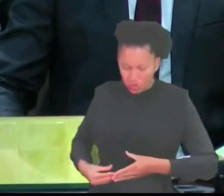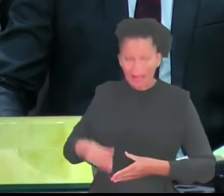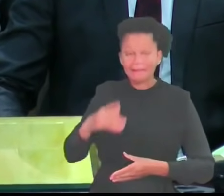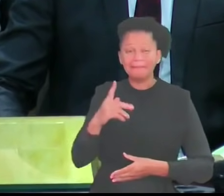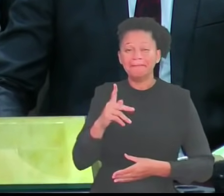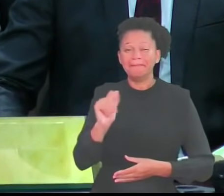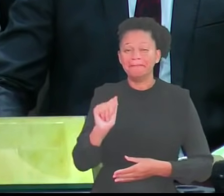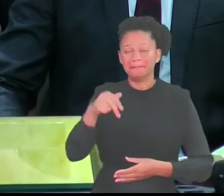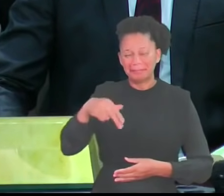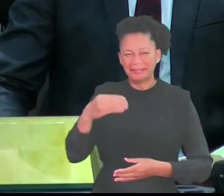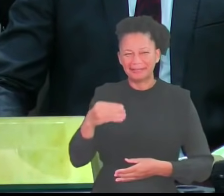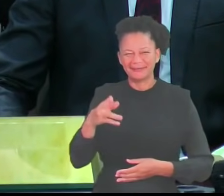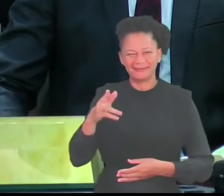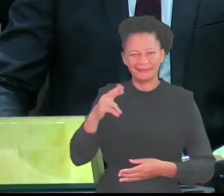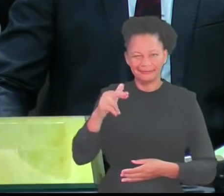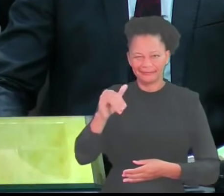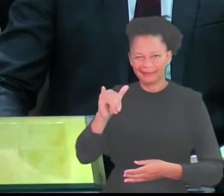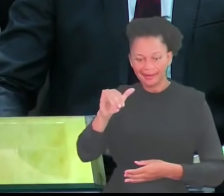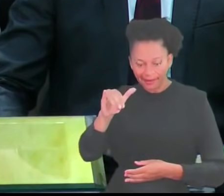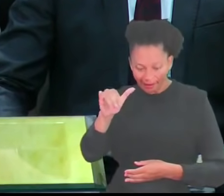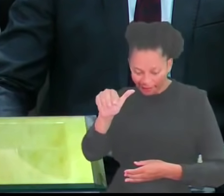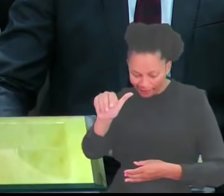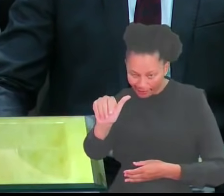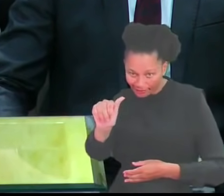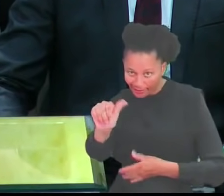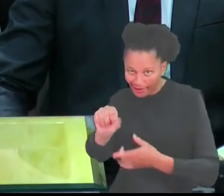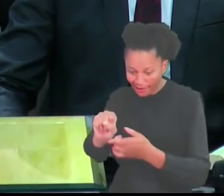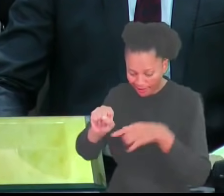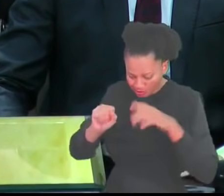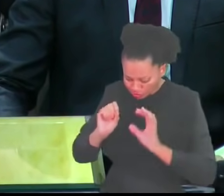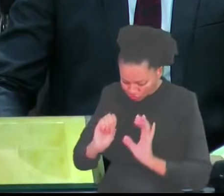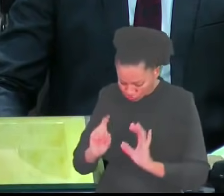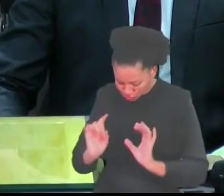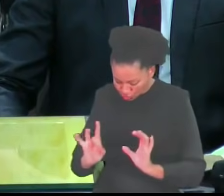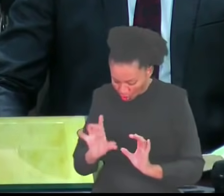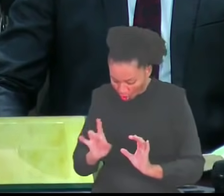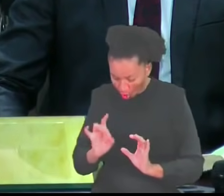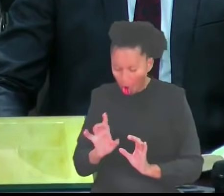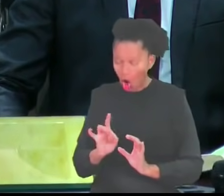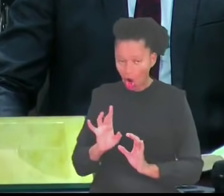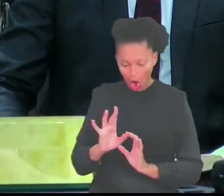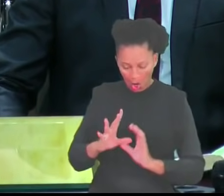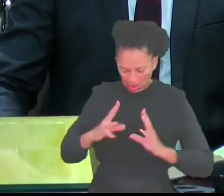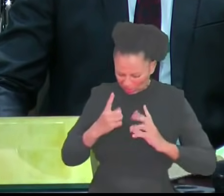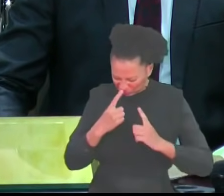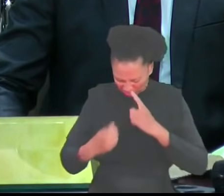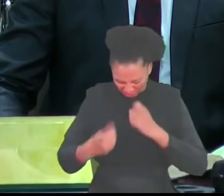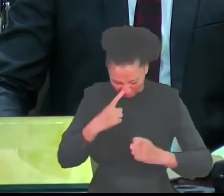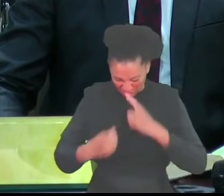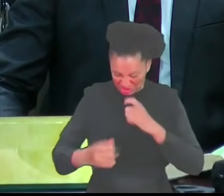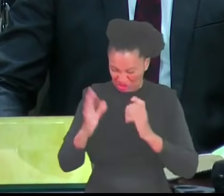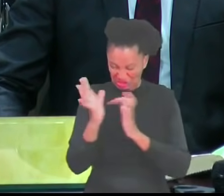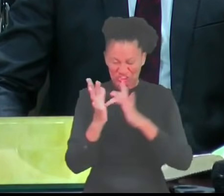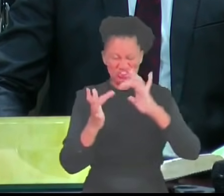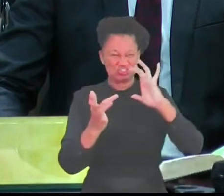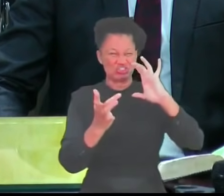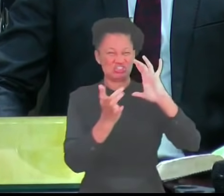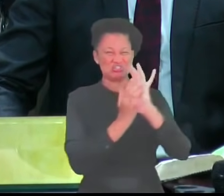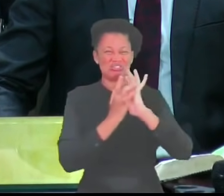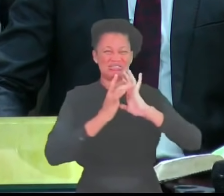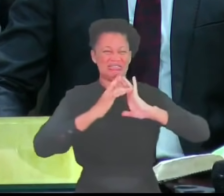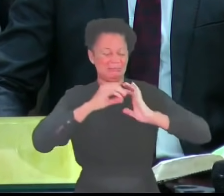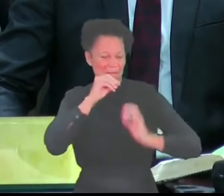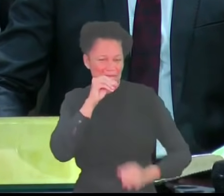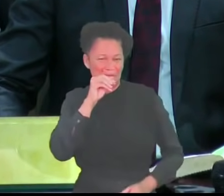lama fétida. Só Jesus. Jesus abre a boca de Deus. A boca